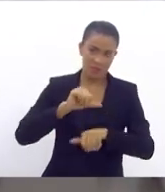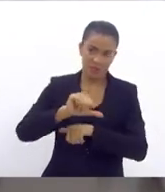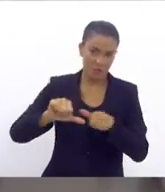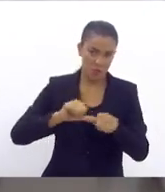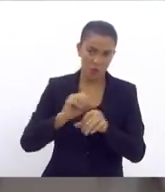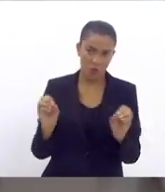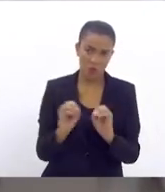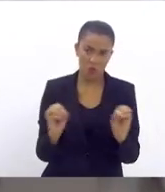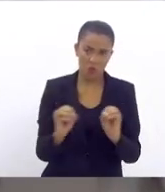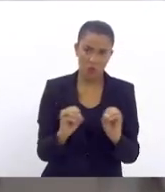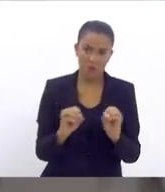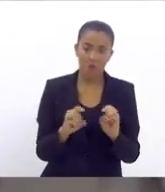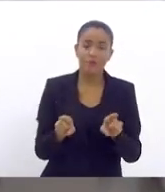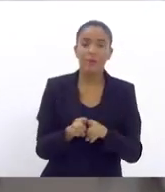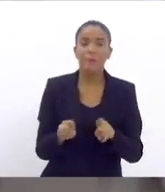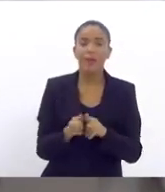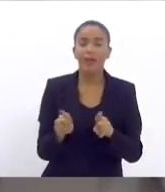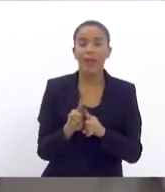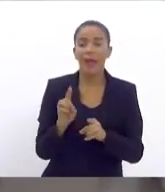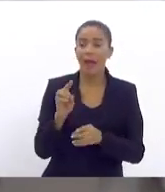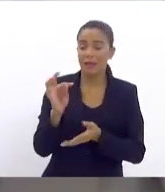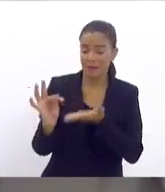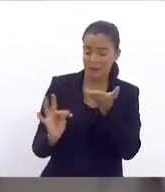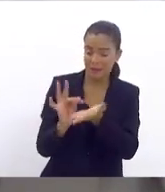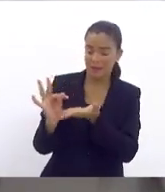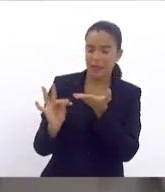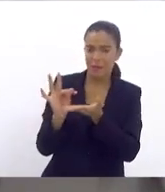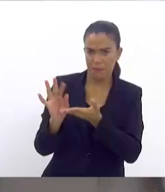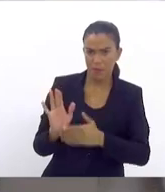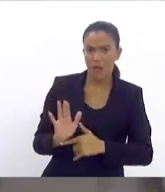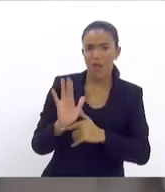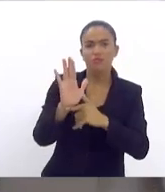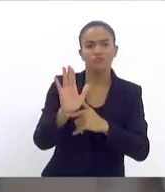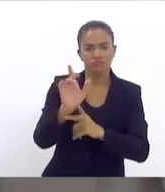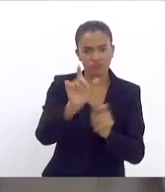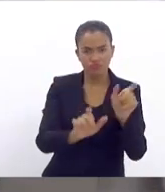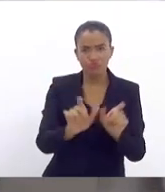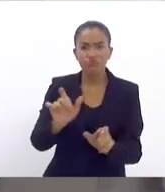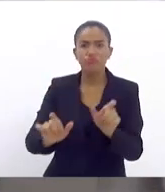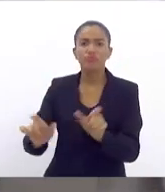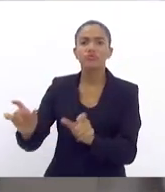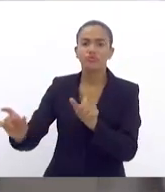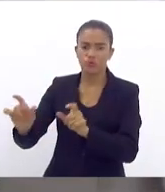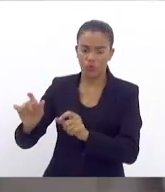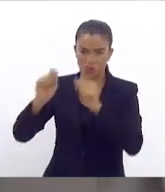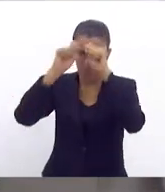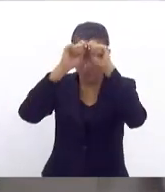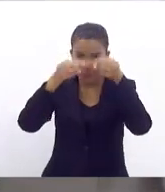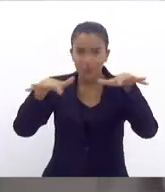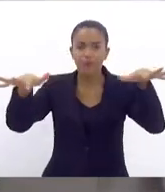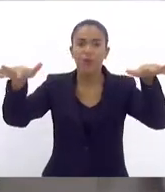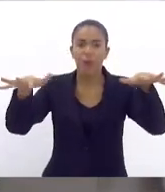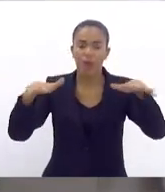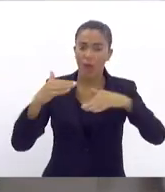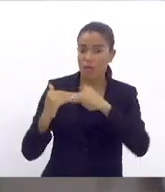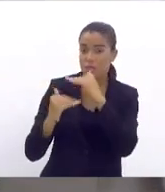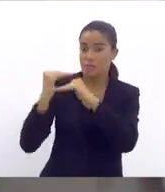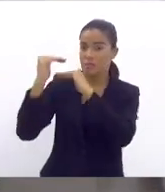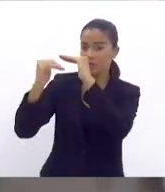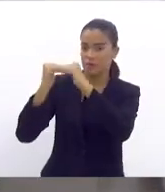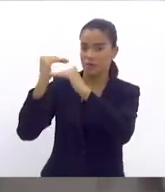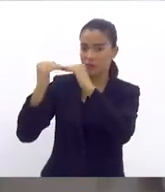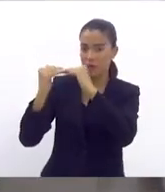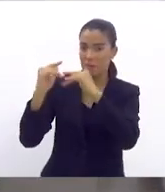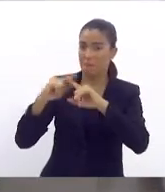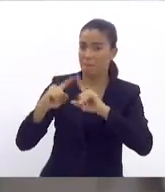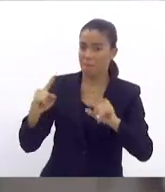que as terapias ajudam as pessoas com o espectro autista a se desenvolverem. Mas, né, o que